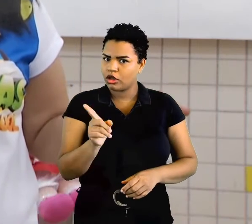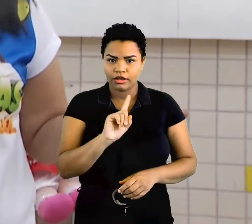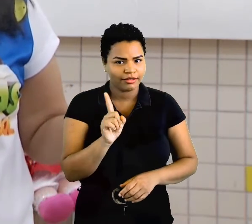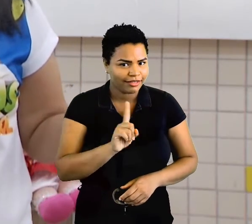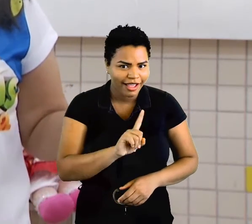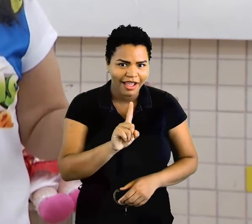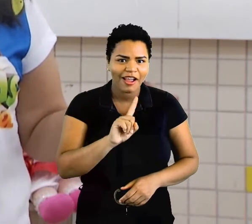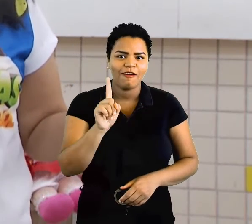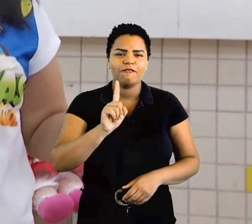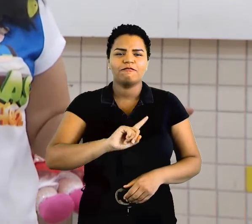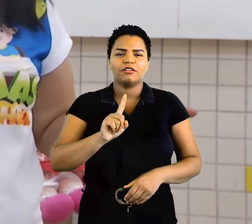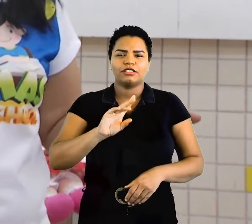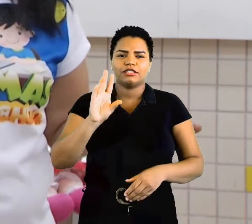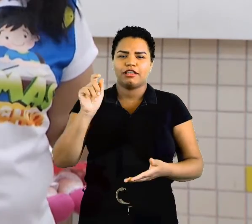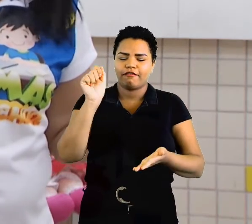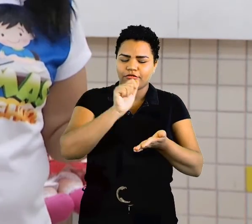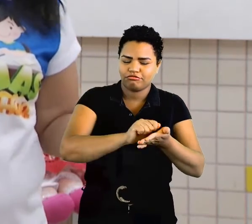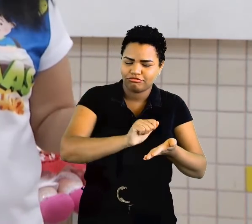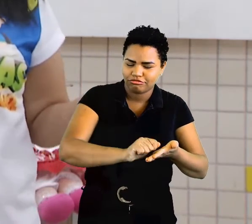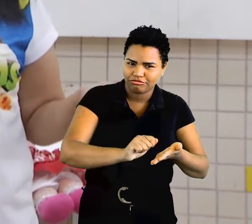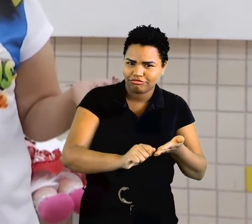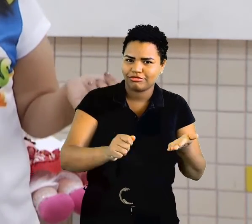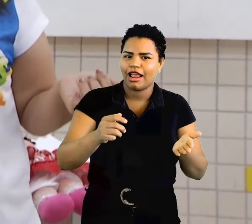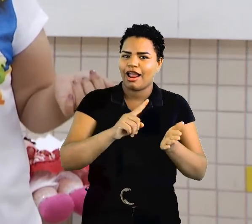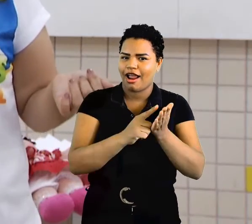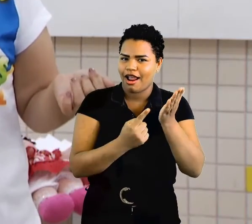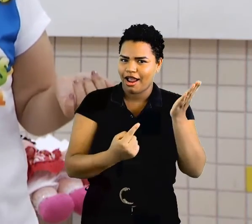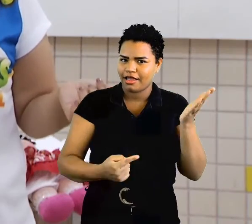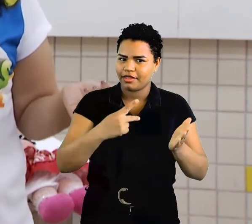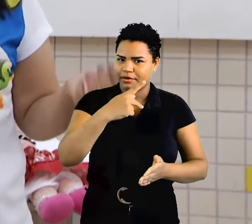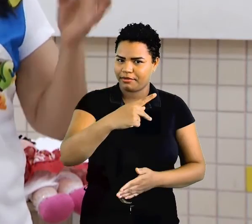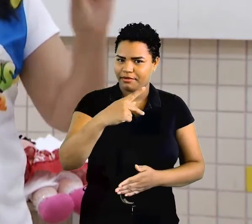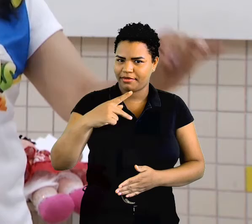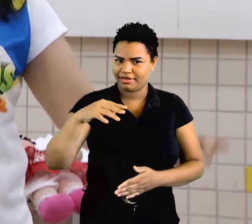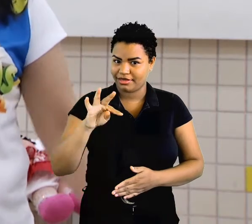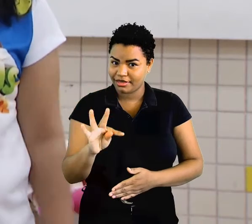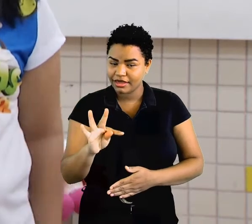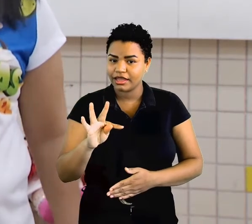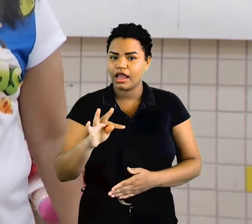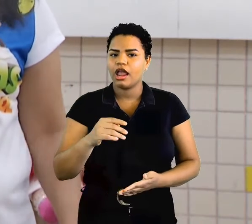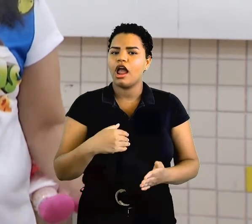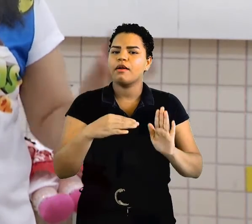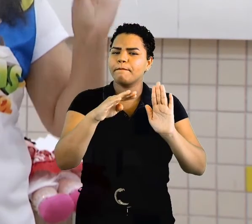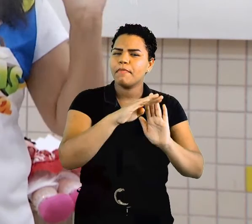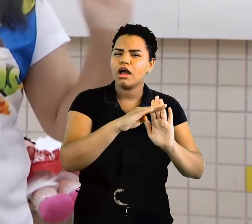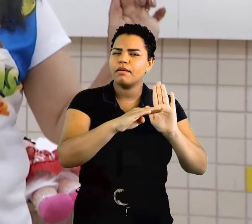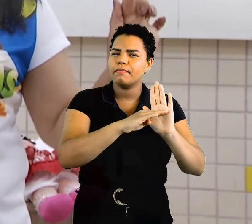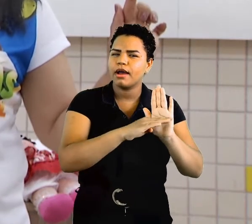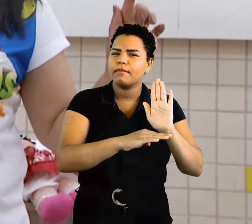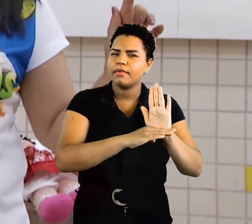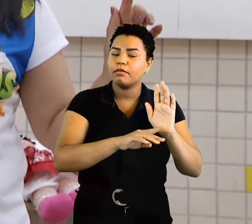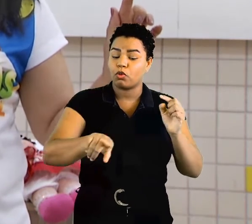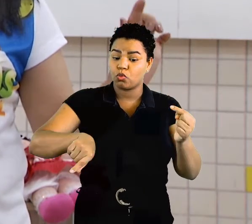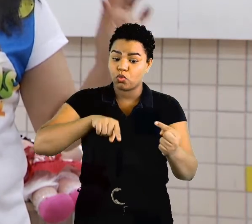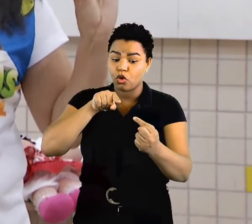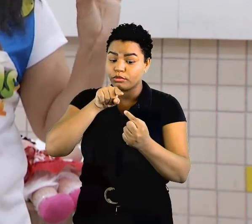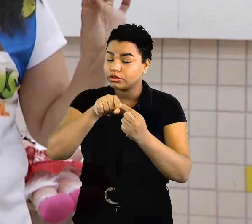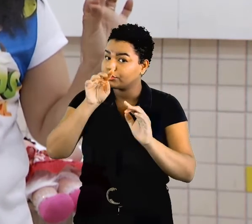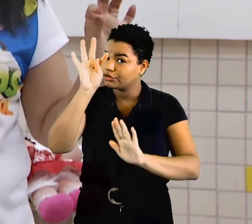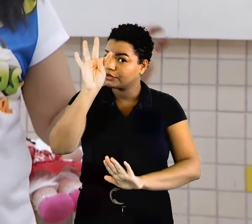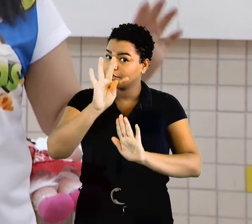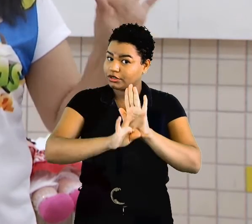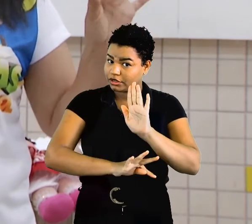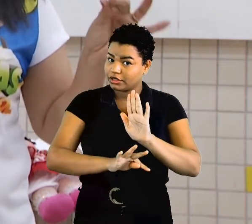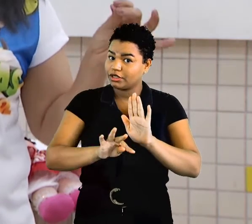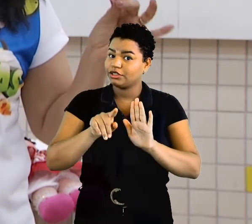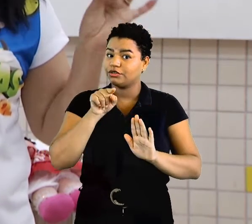de PPT, vão colocar lá direitinho, passo a passo, o objetivo desse texto, primeiro que vocês vão fazer. Lembre